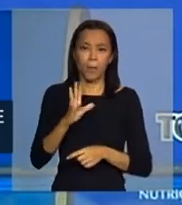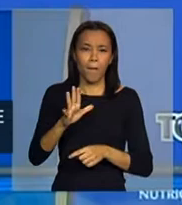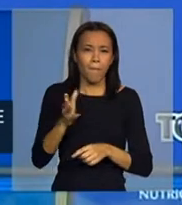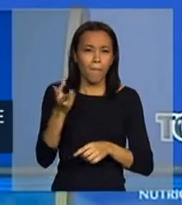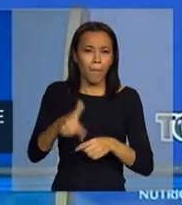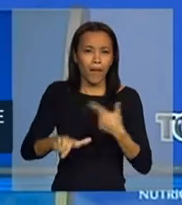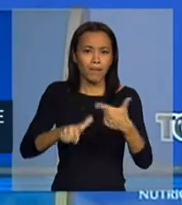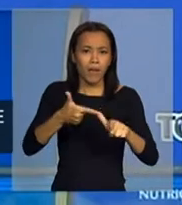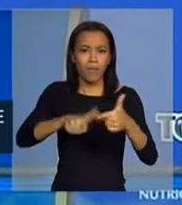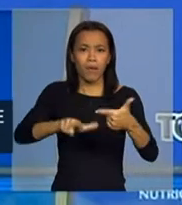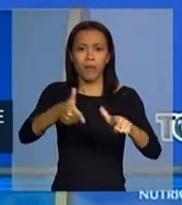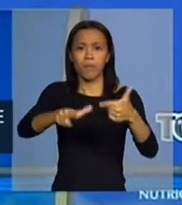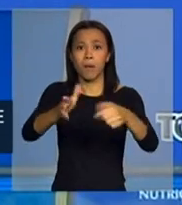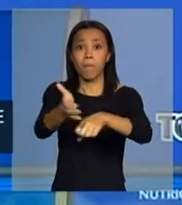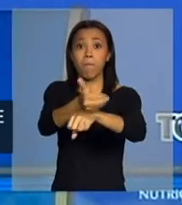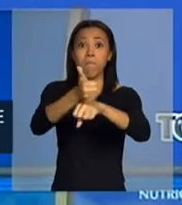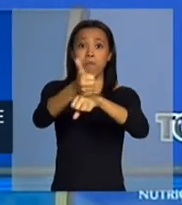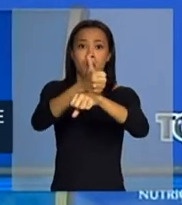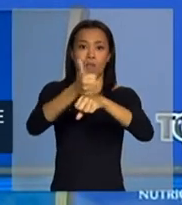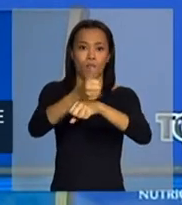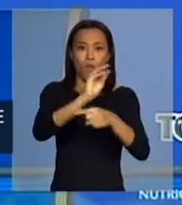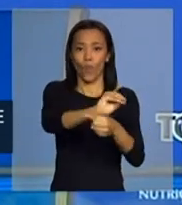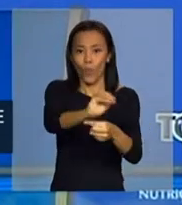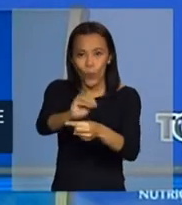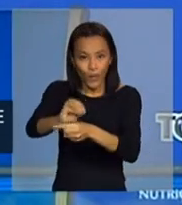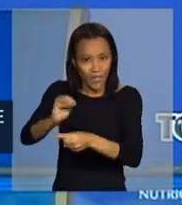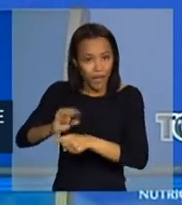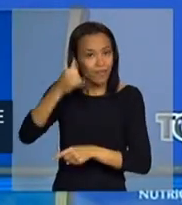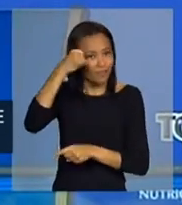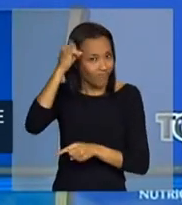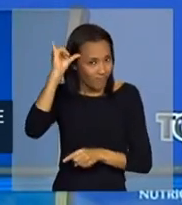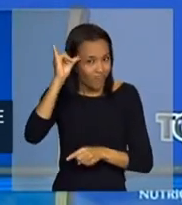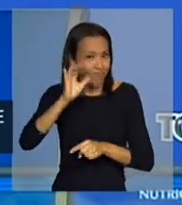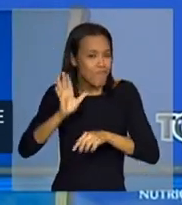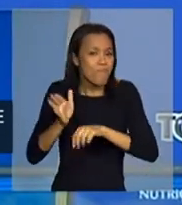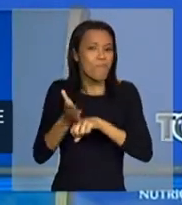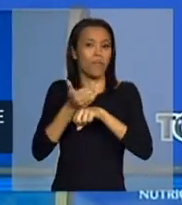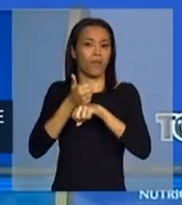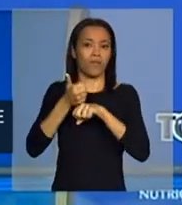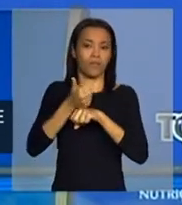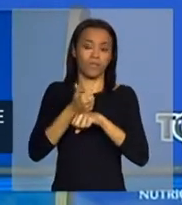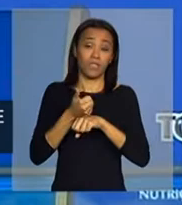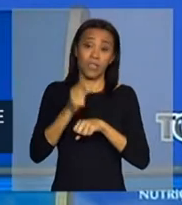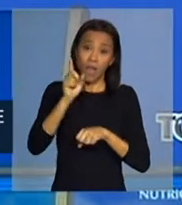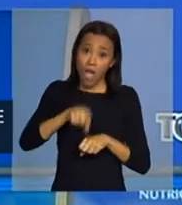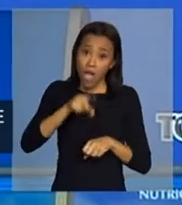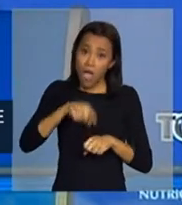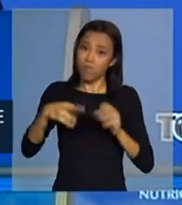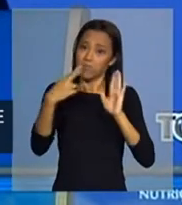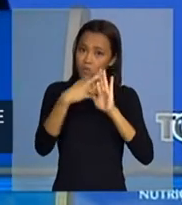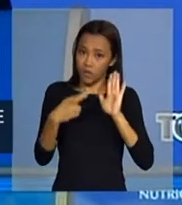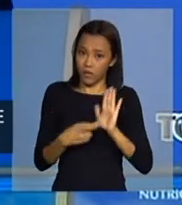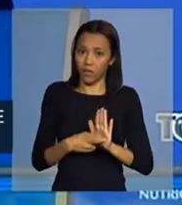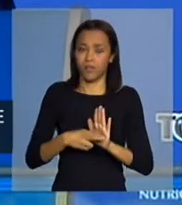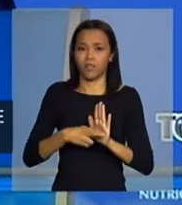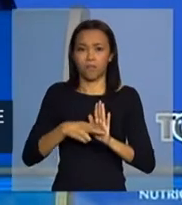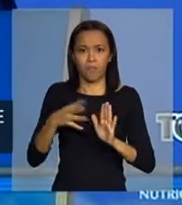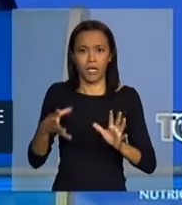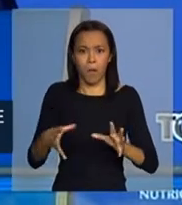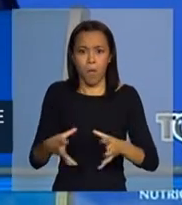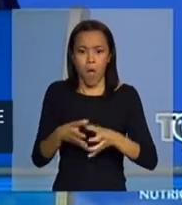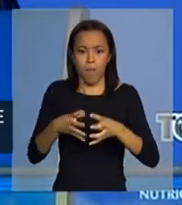vez mais o rebanho com melhores matrizes. E isso é um dos requisitos para o aumento da